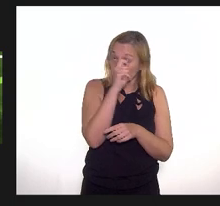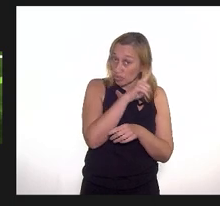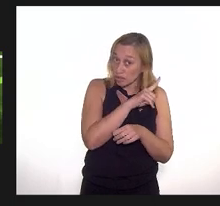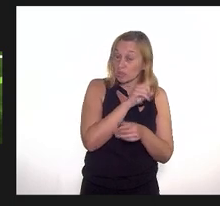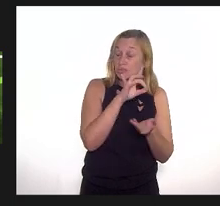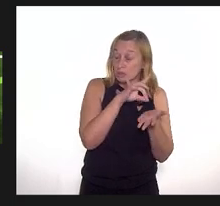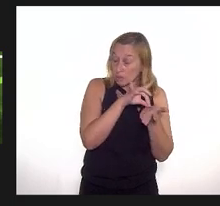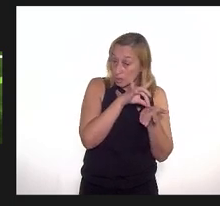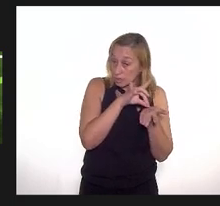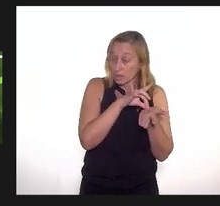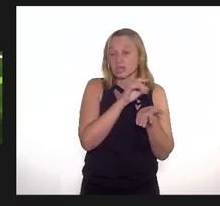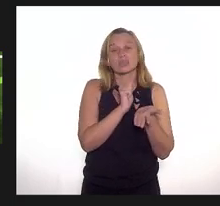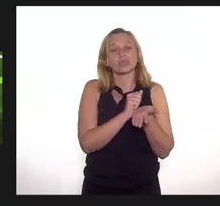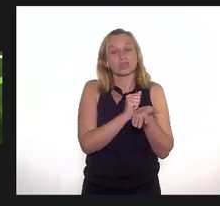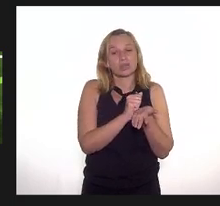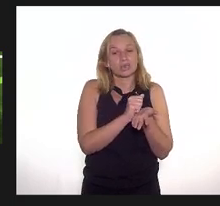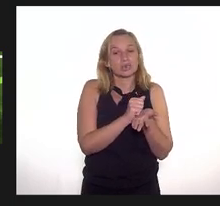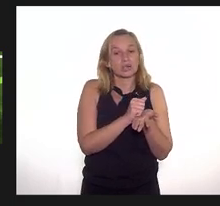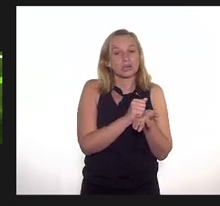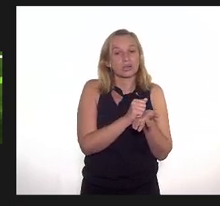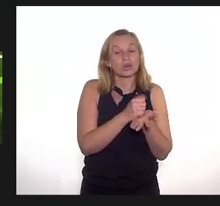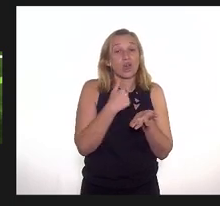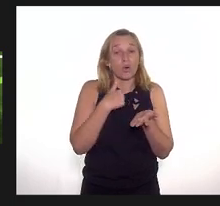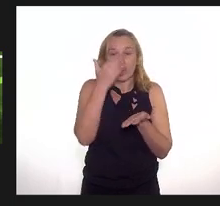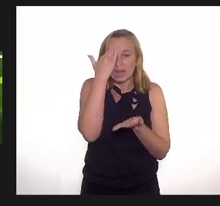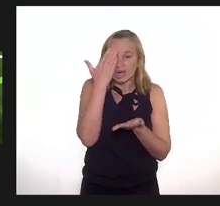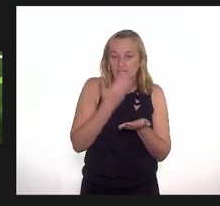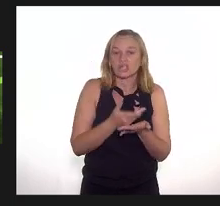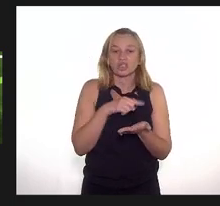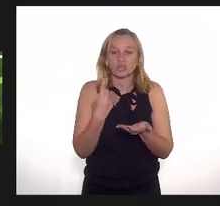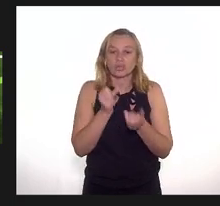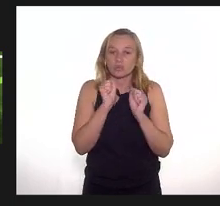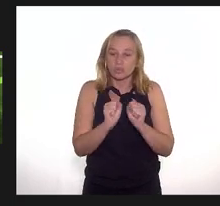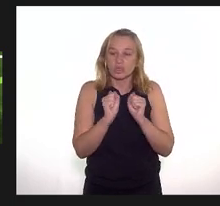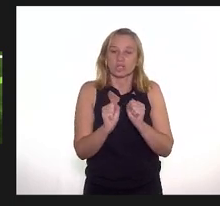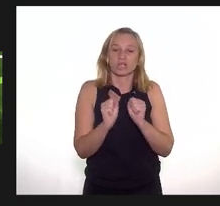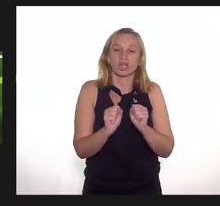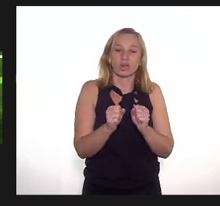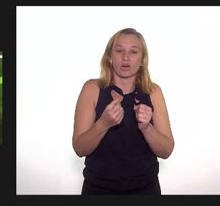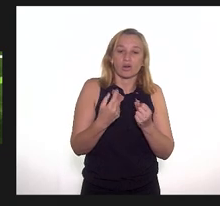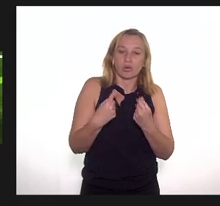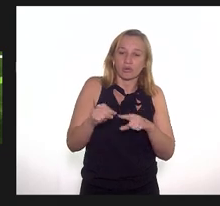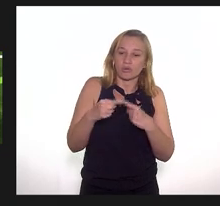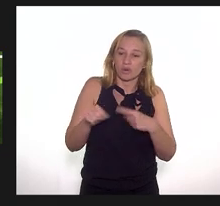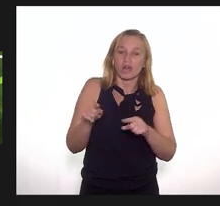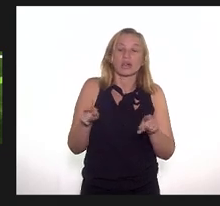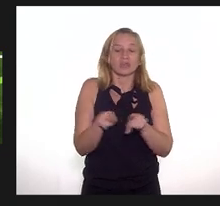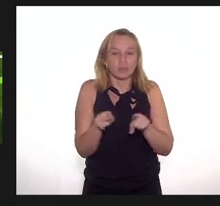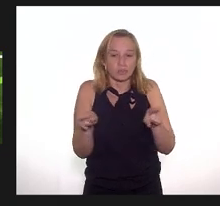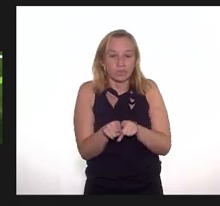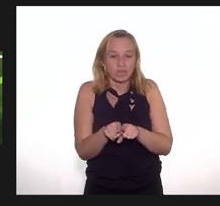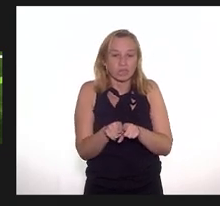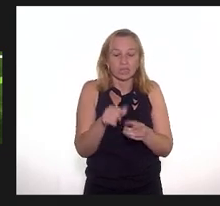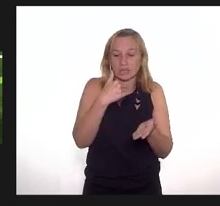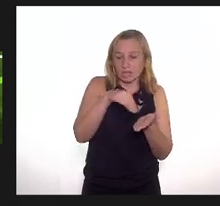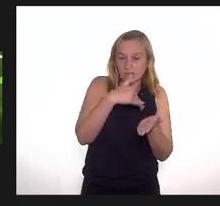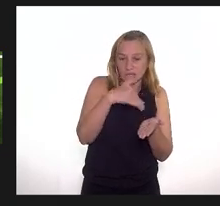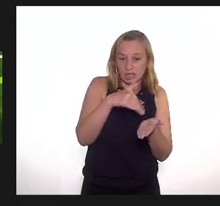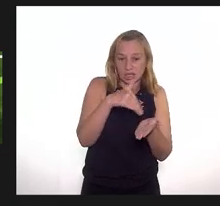realmente. E eu acredito que a gente poderia provocar também, através dos